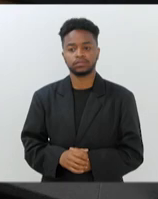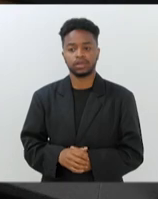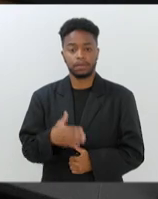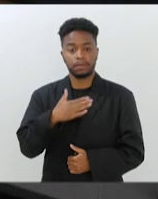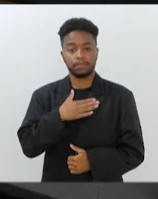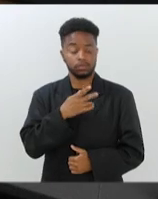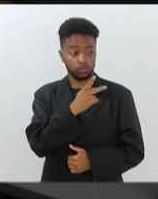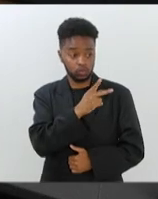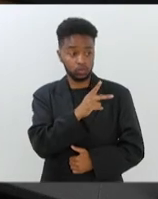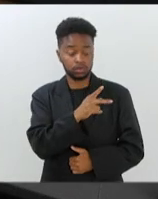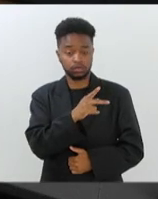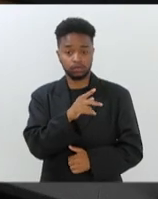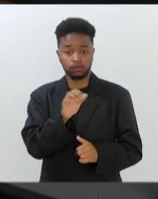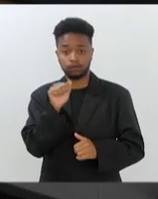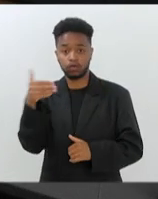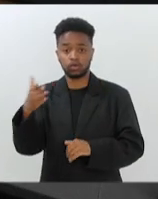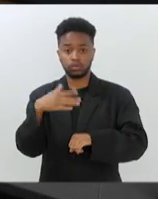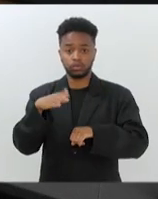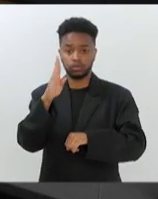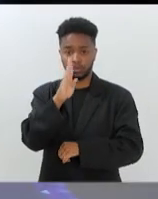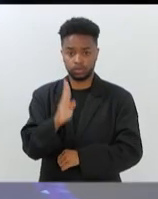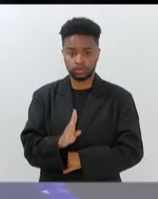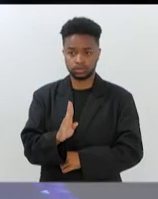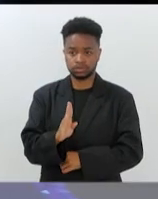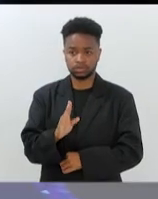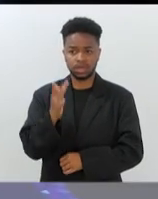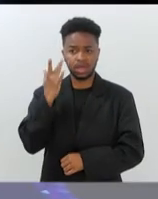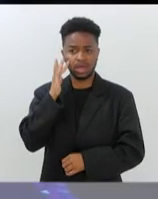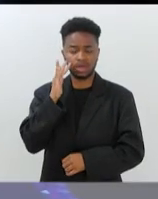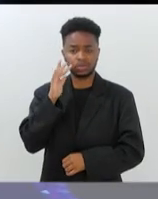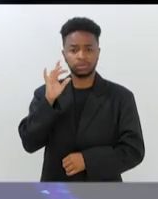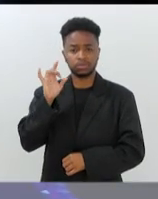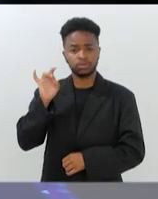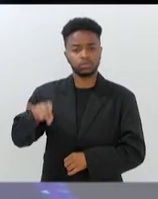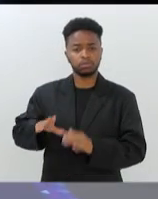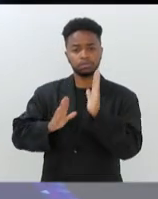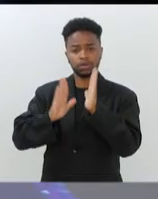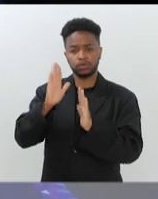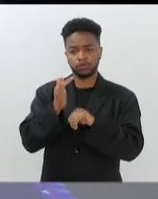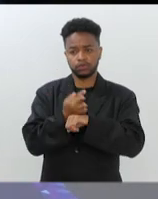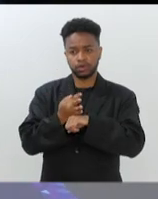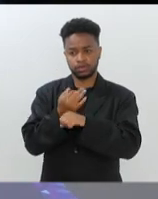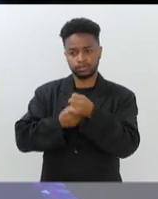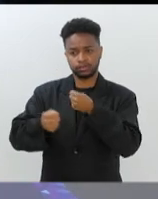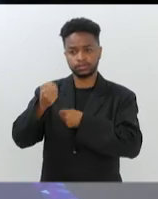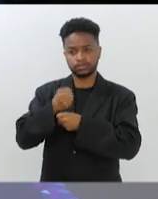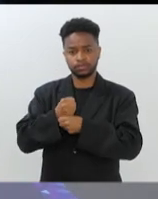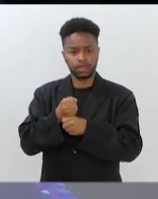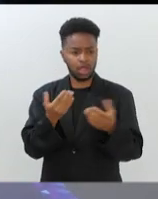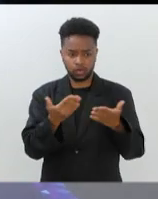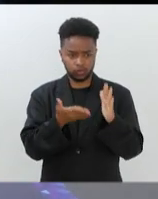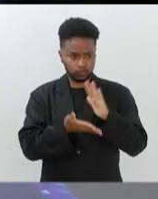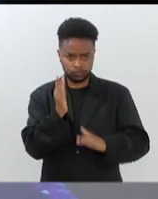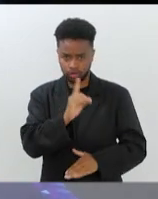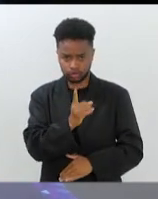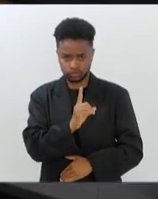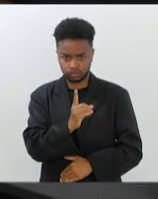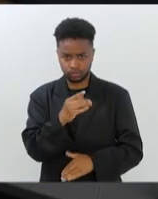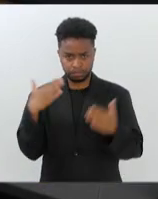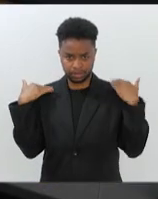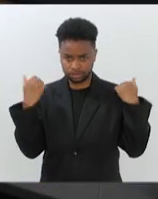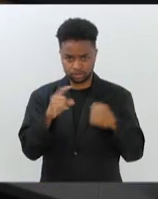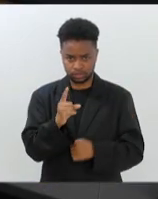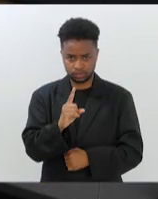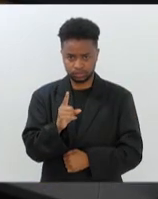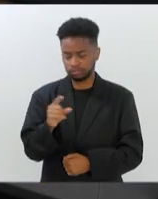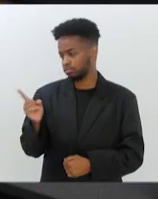fora do Brasil não acho que no meu último período de férias no ano passado esse ano o senhor não viajou a passeio